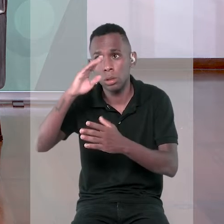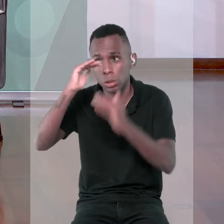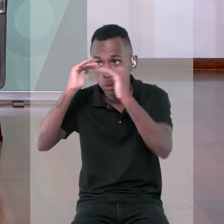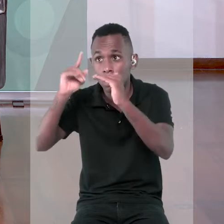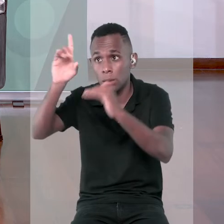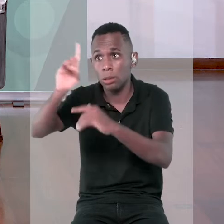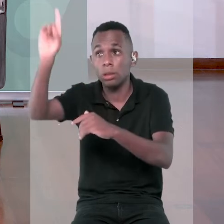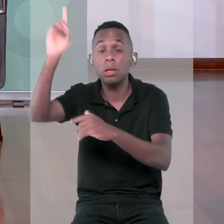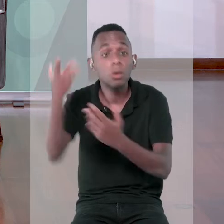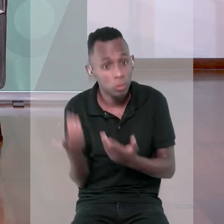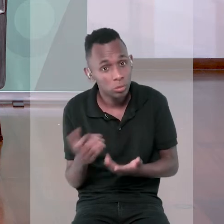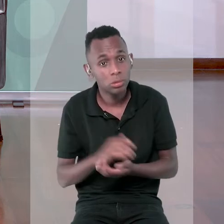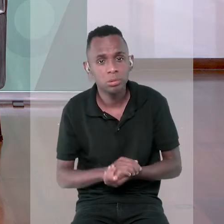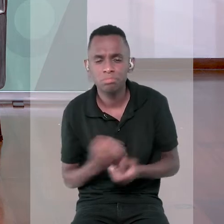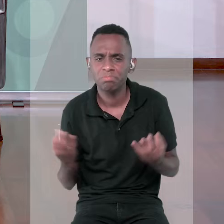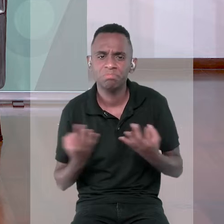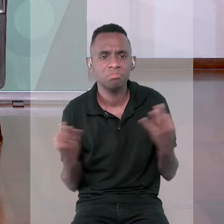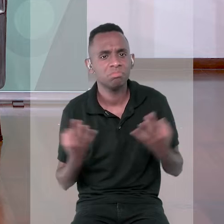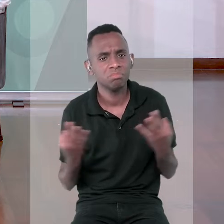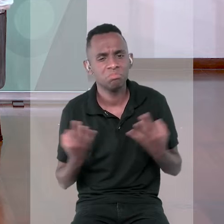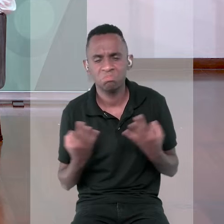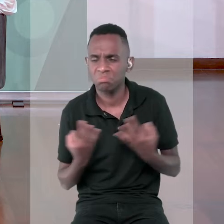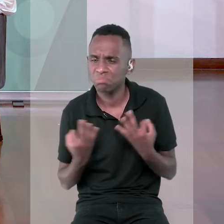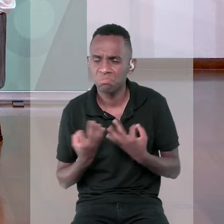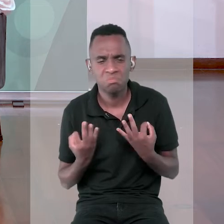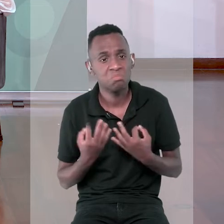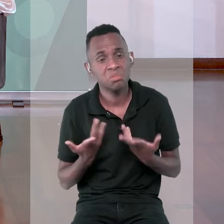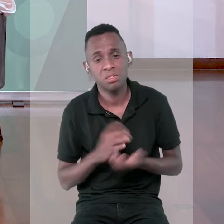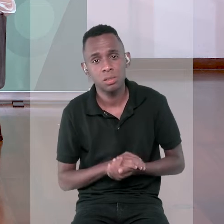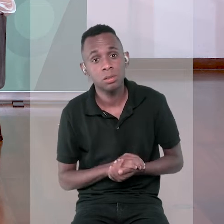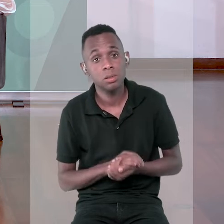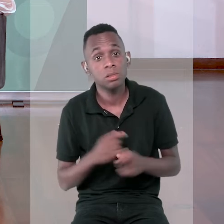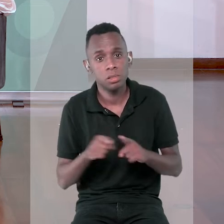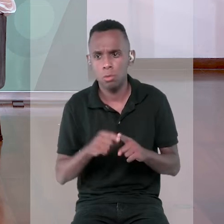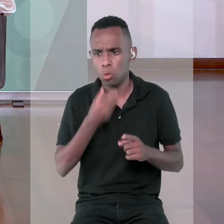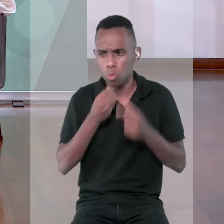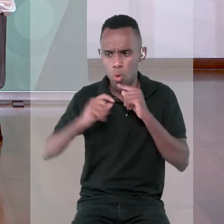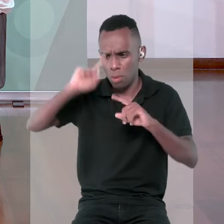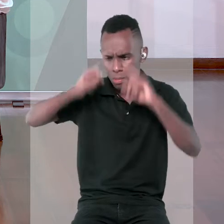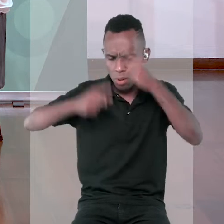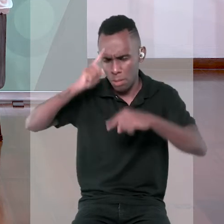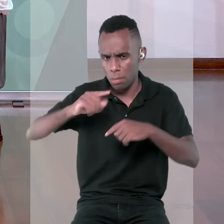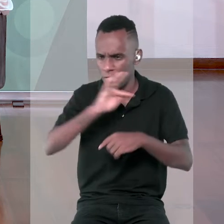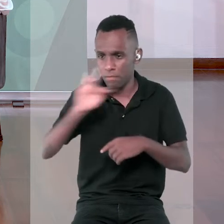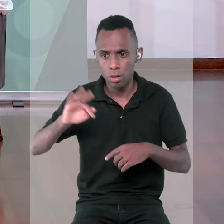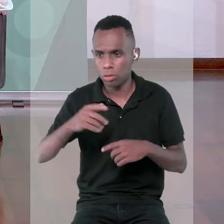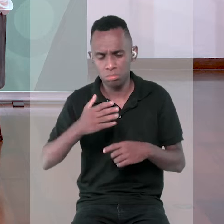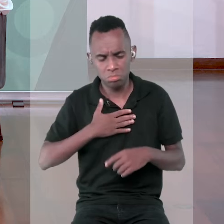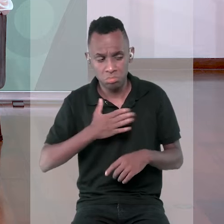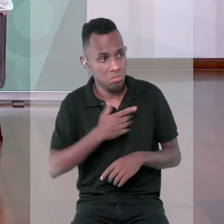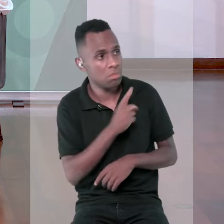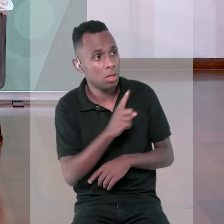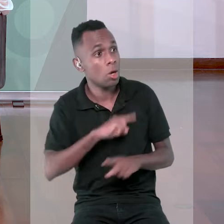argumento lógico, perfeito, e que punha todos os homens, inclusive os comandantes franceses. Falou, não, você não vai mandar em mim,